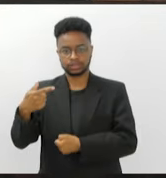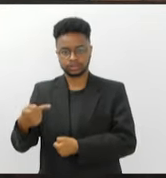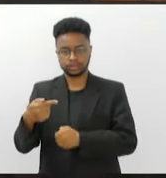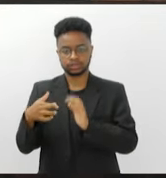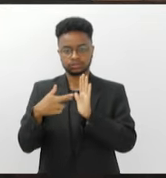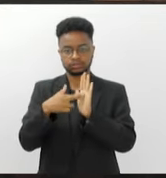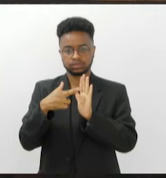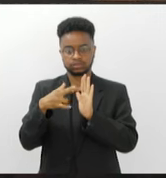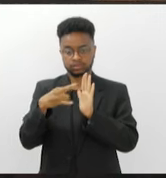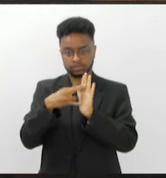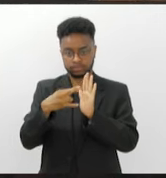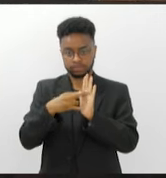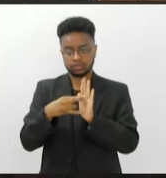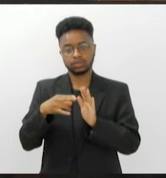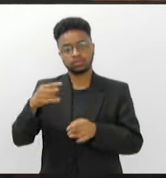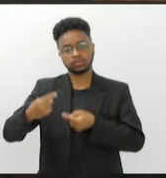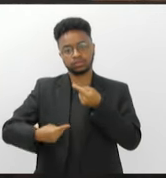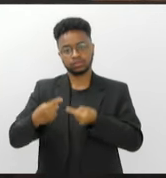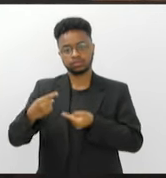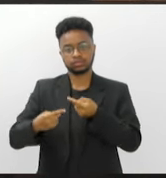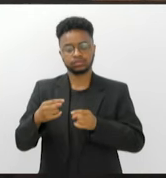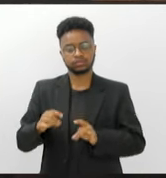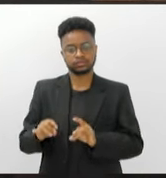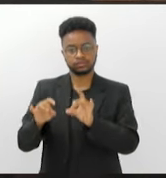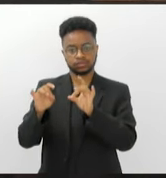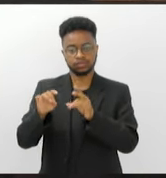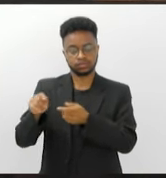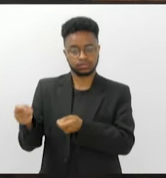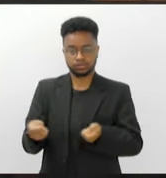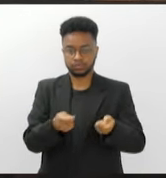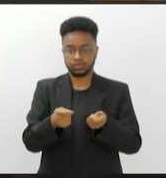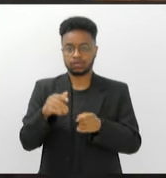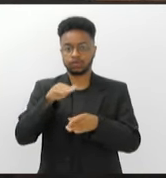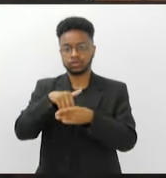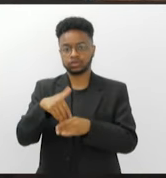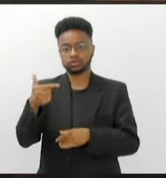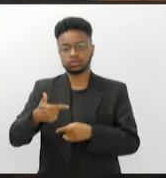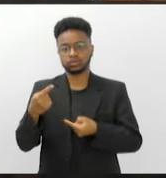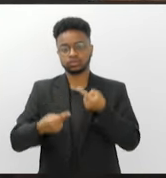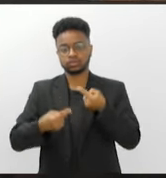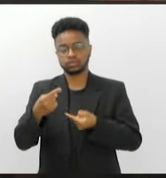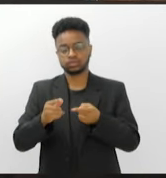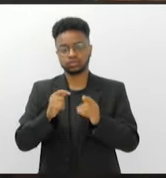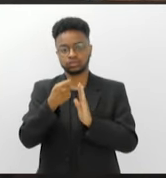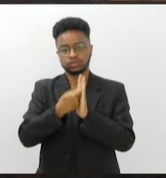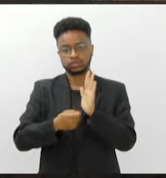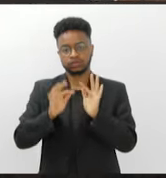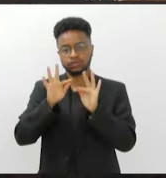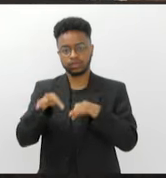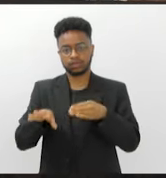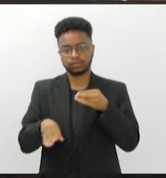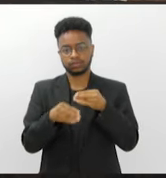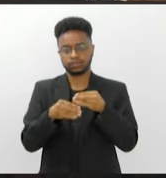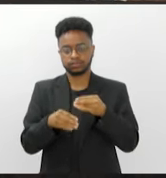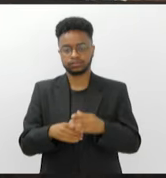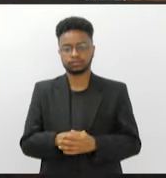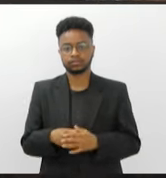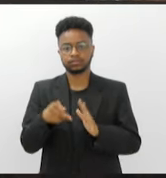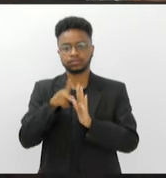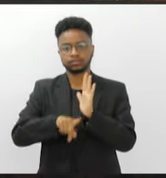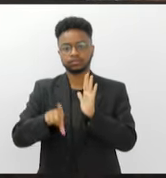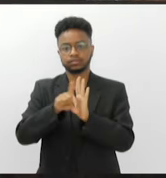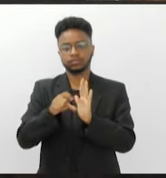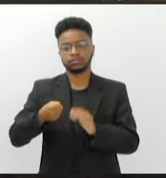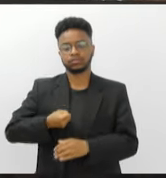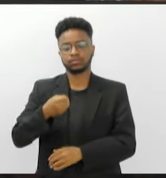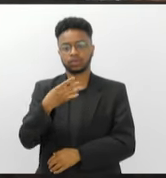Interno, em tramitação ordinária, em votação, em segunda discussão, redação do vencido assim emendada. Projeto de lei